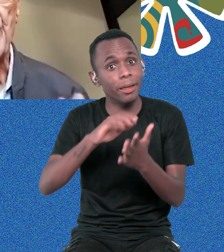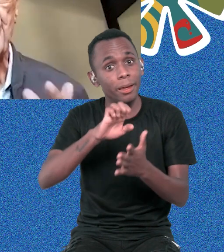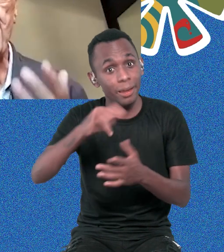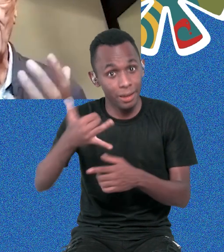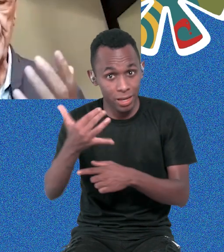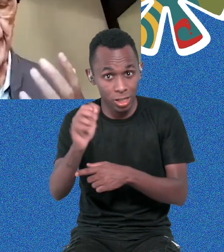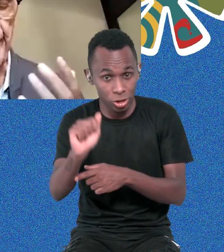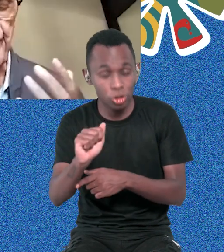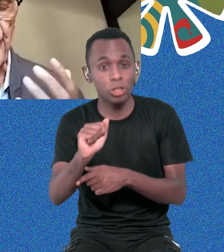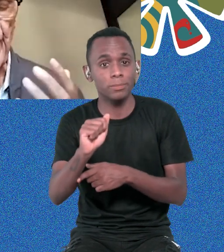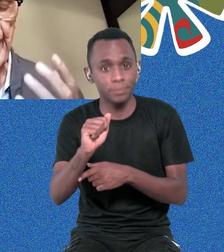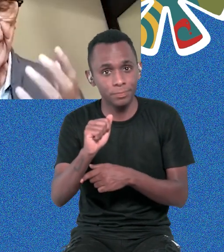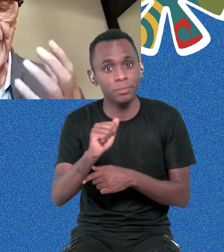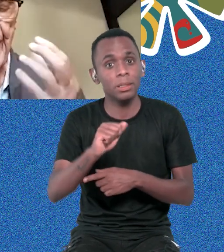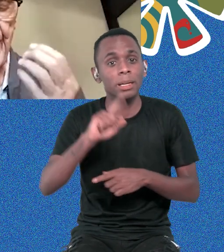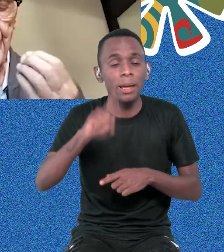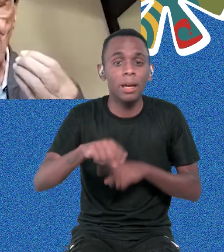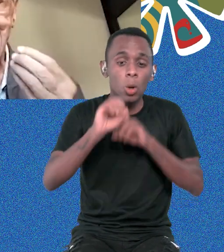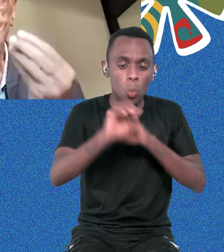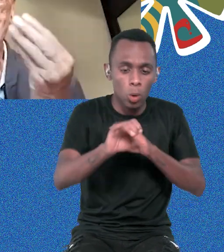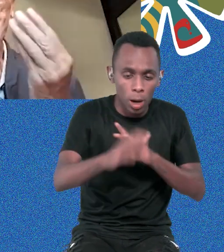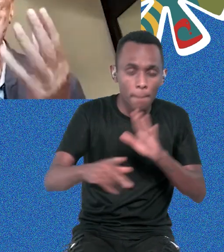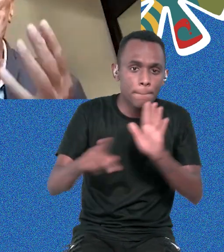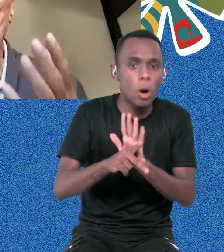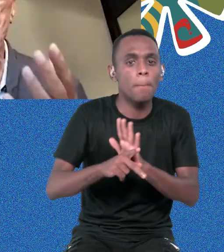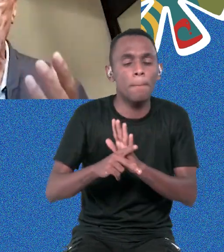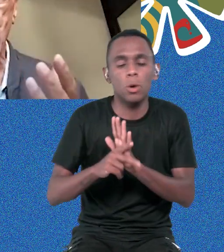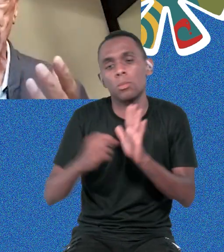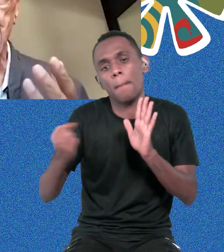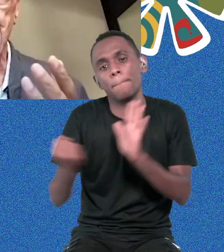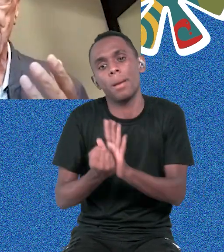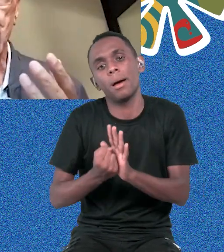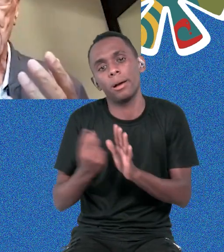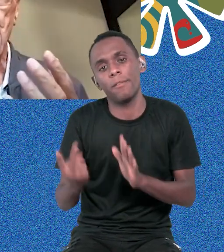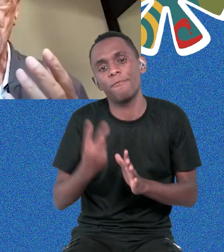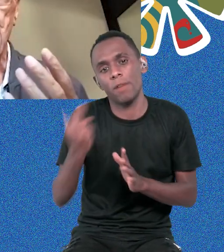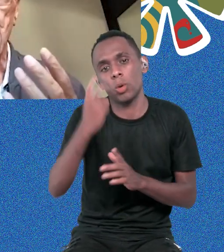ela, forme essa educação patrimonial.